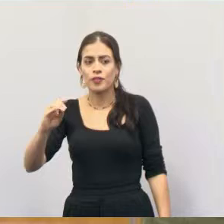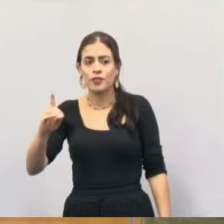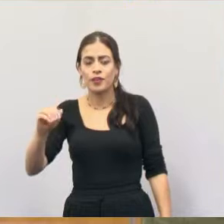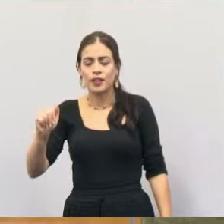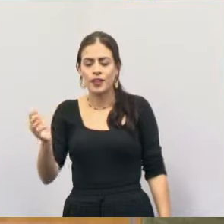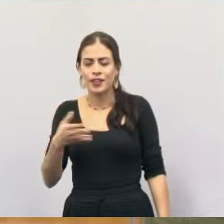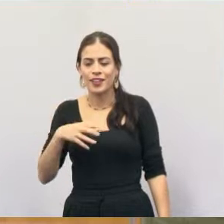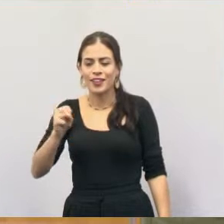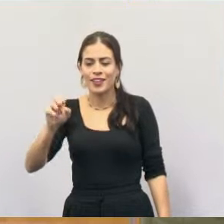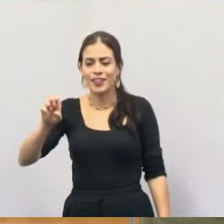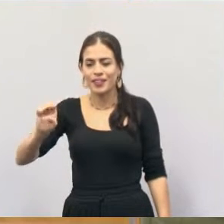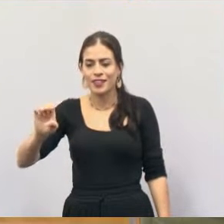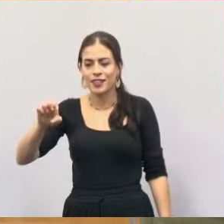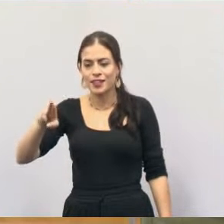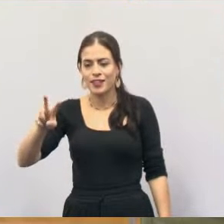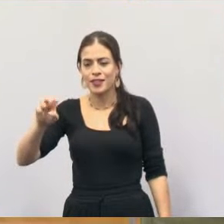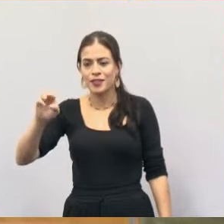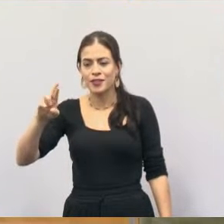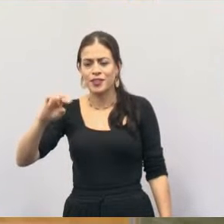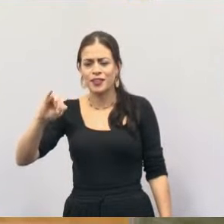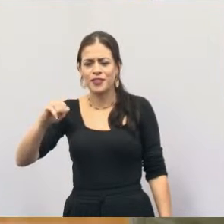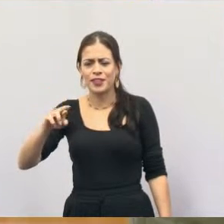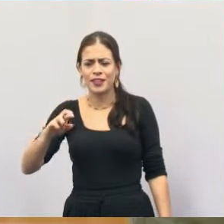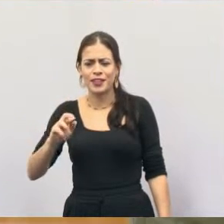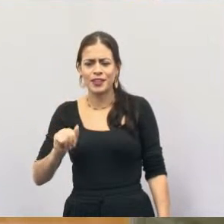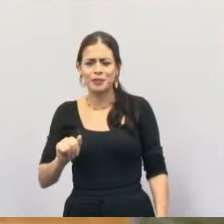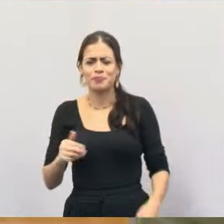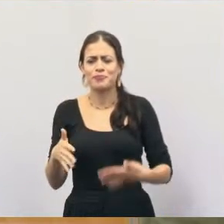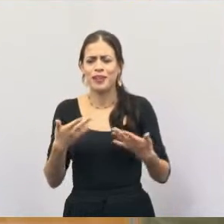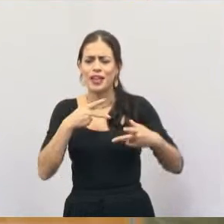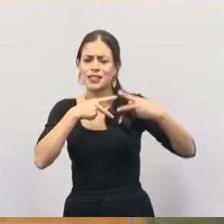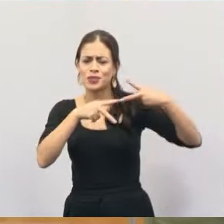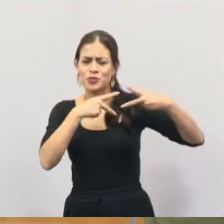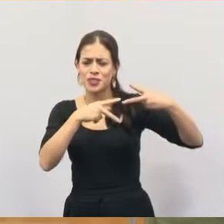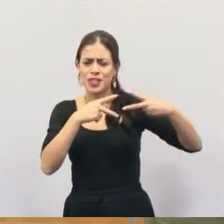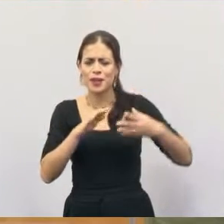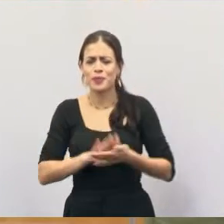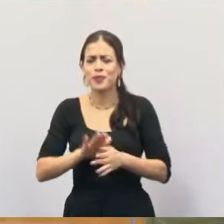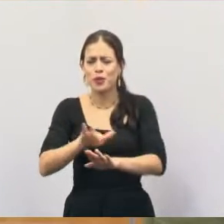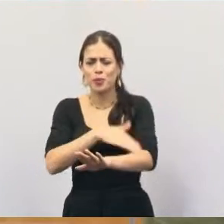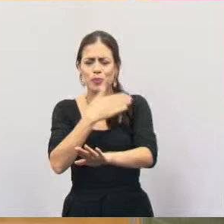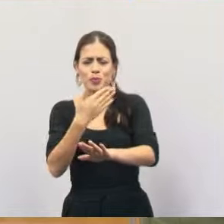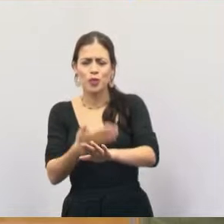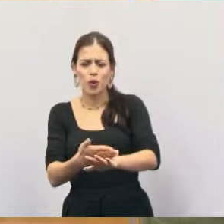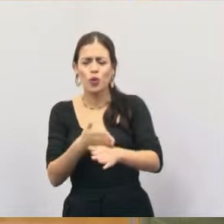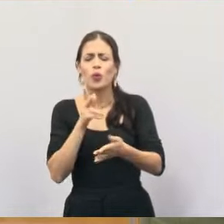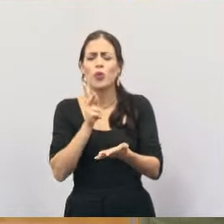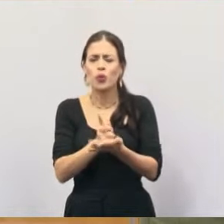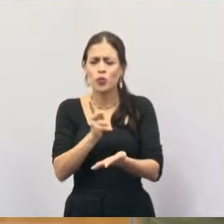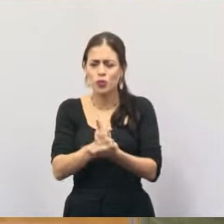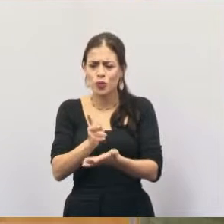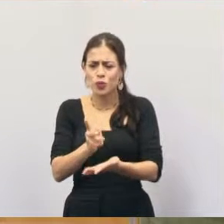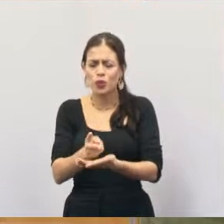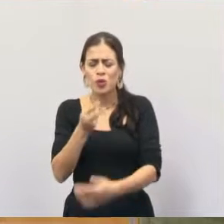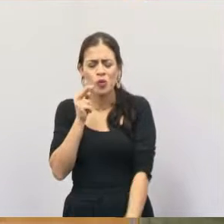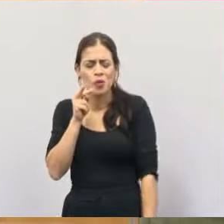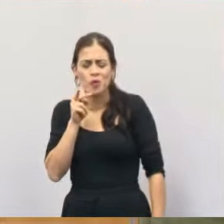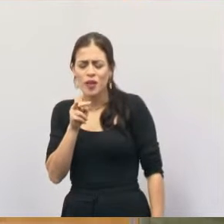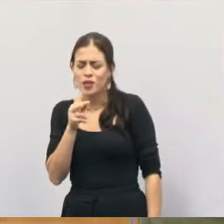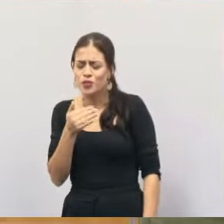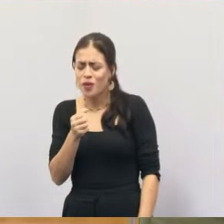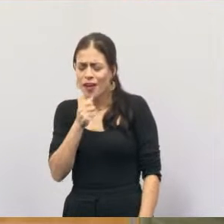no grupo de teatro da cidade. Esse percurso continua, mas vejo, após 40 anos de estrada, que ainda sou um